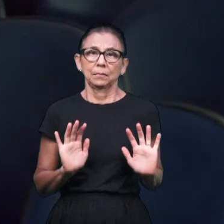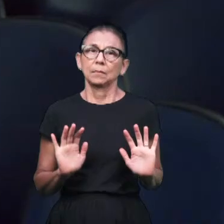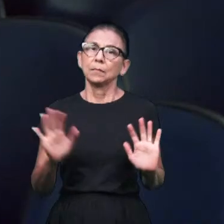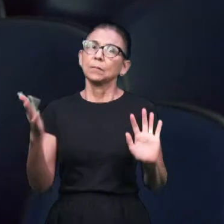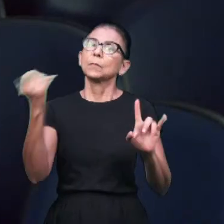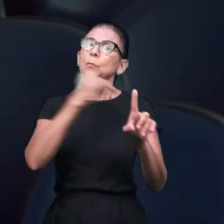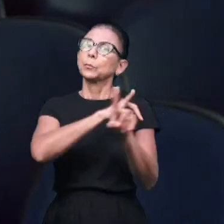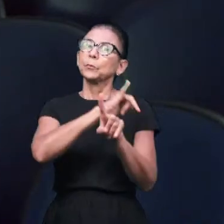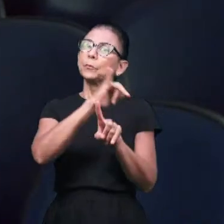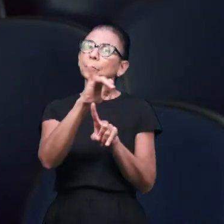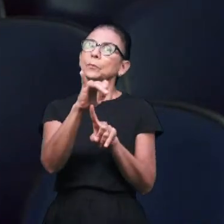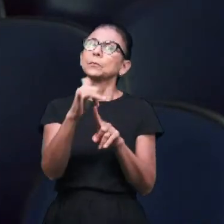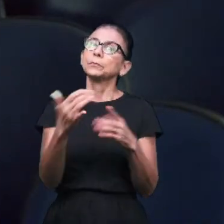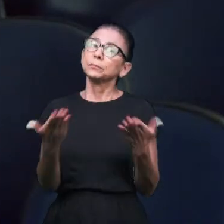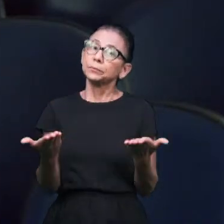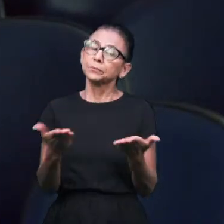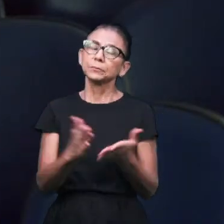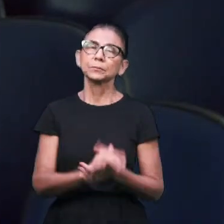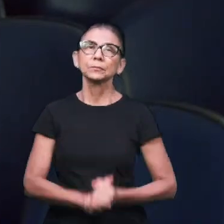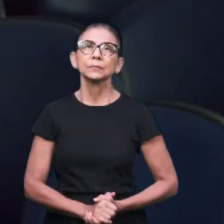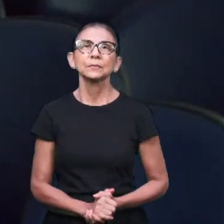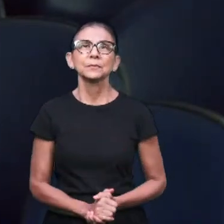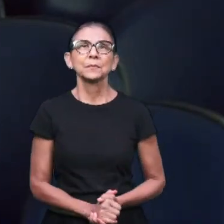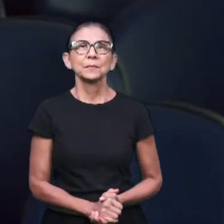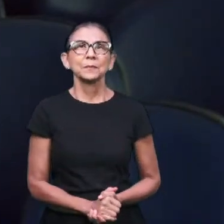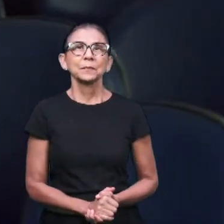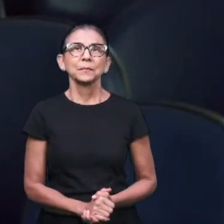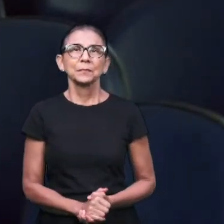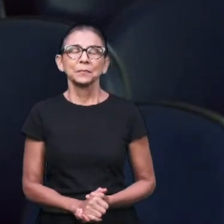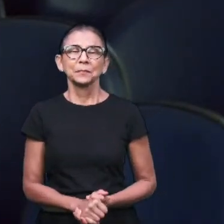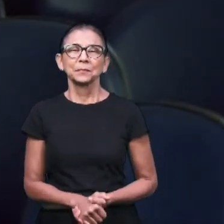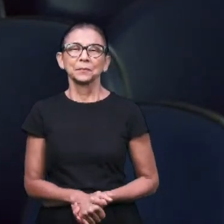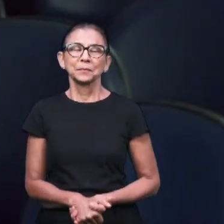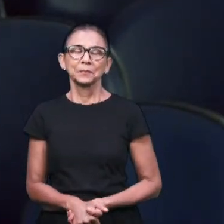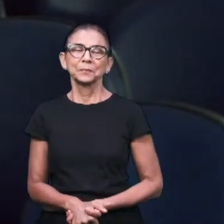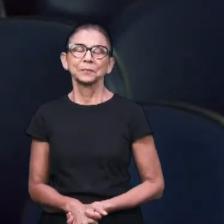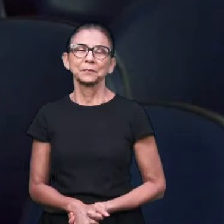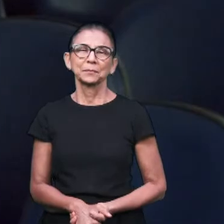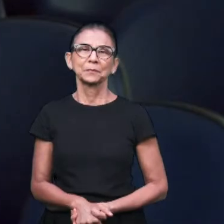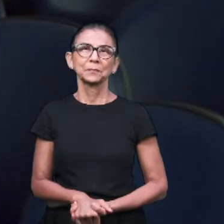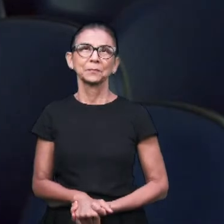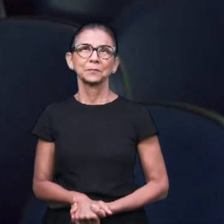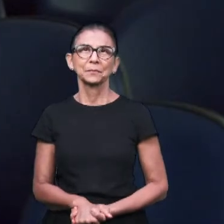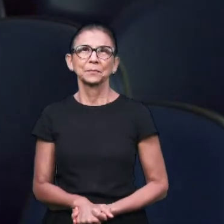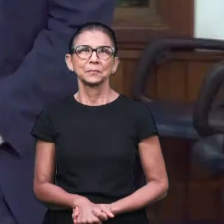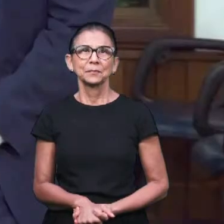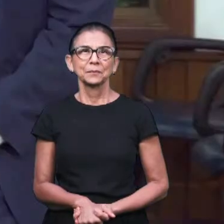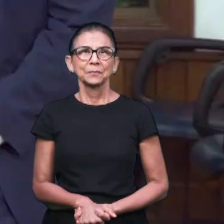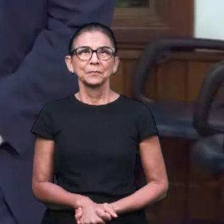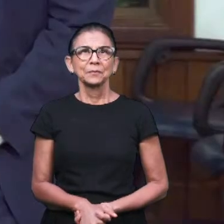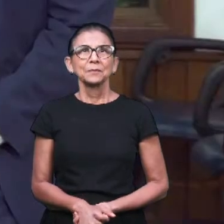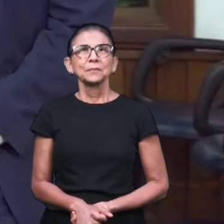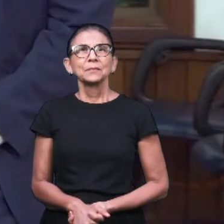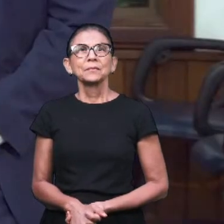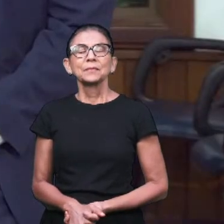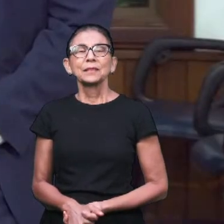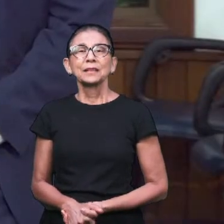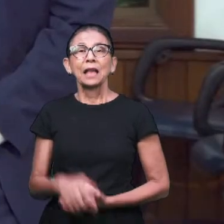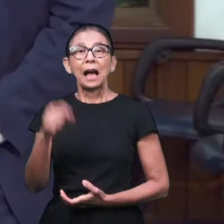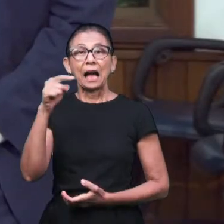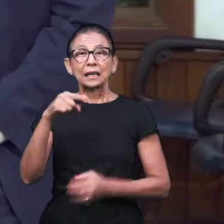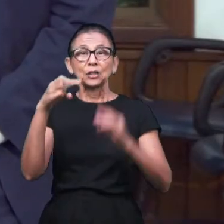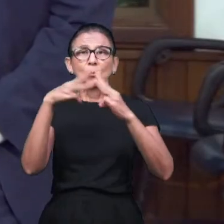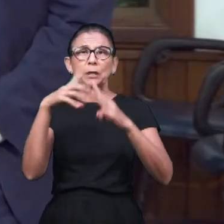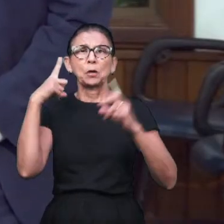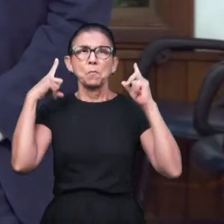profético isso, né? Profético, assim, não, mas não precisa ter isso na família de servo de Deus, né? Amém. O sinal aqui do Manaim tocou.